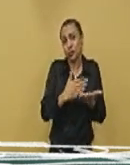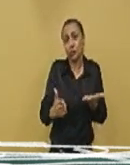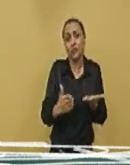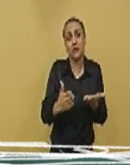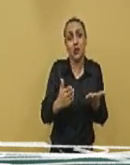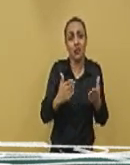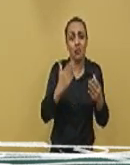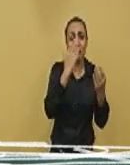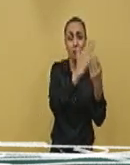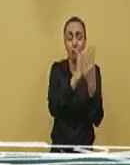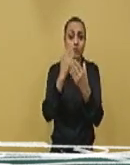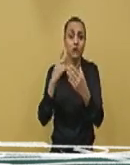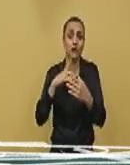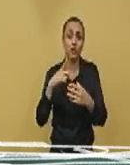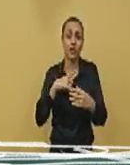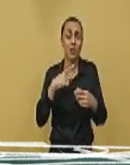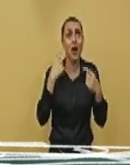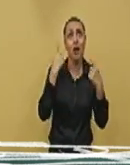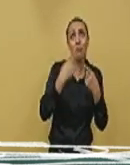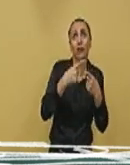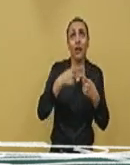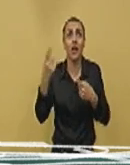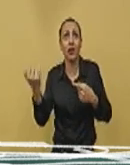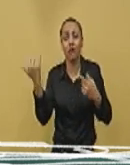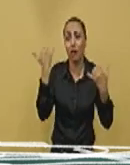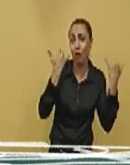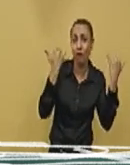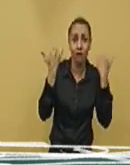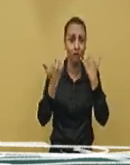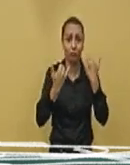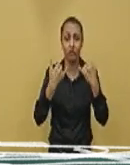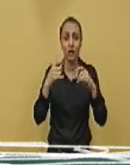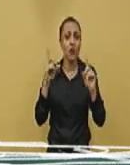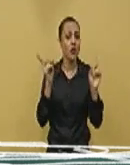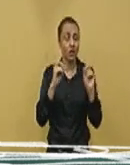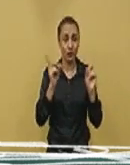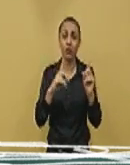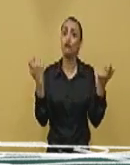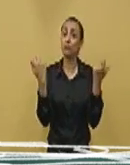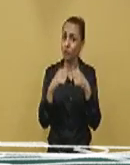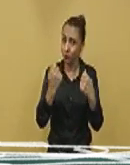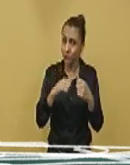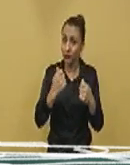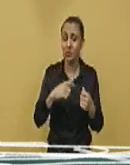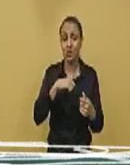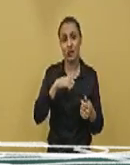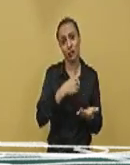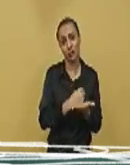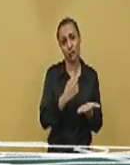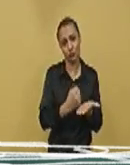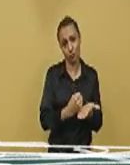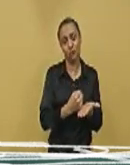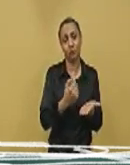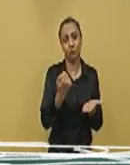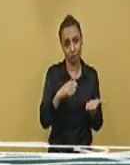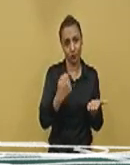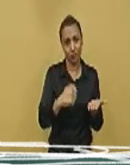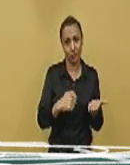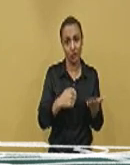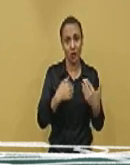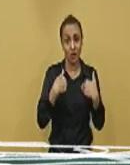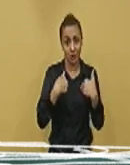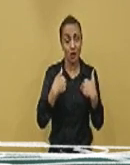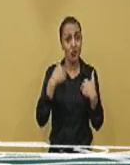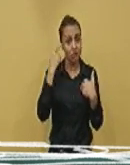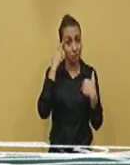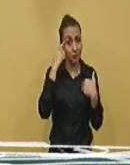de uma... porque eu ouvi falar, porque eu sei que foi falado, mas eu tenho que ter um documento. Então, isso é uma das coisas que eu acho que